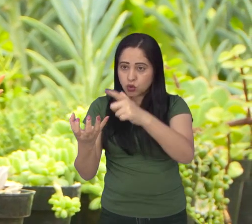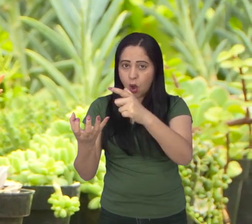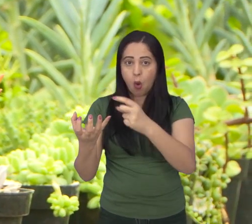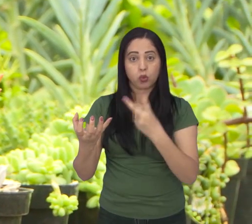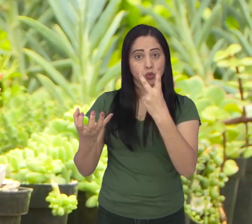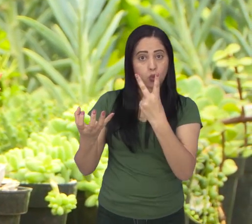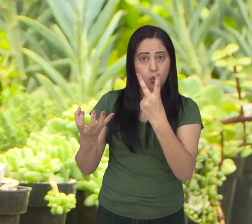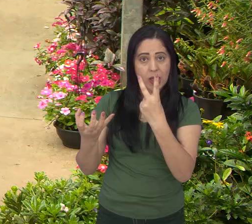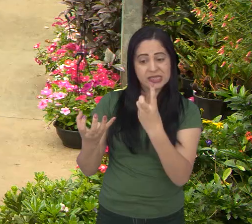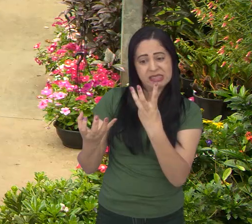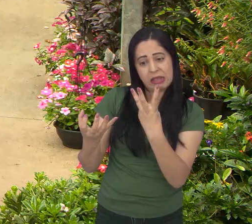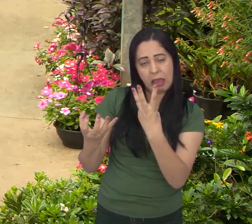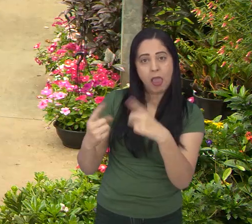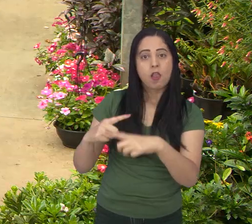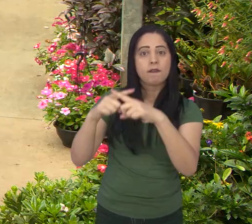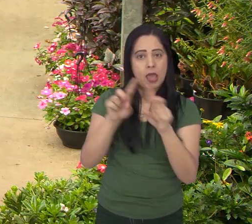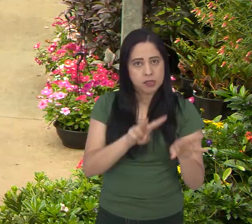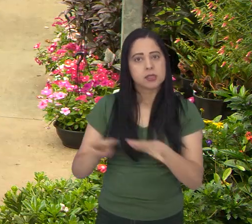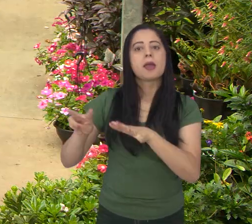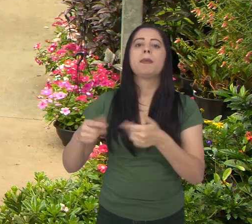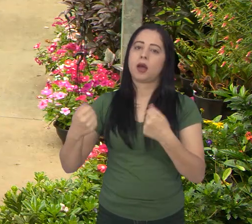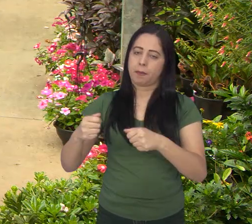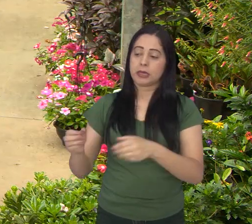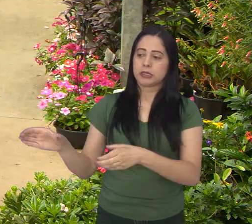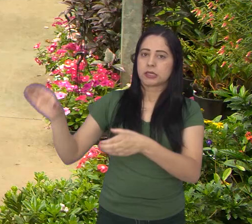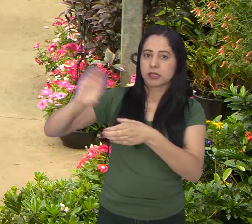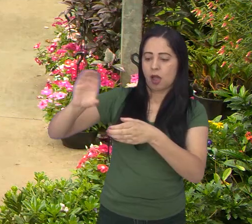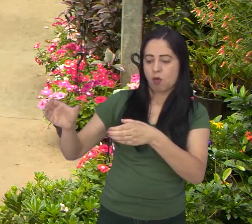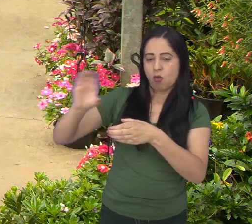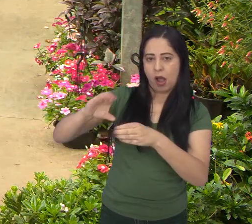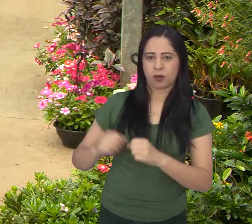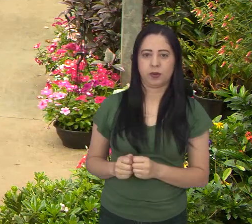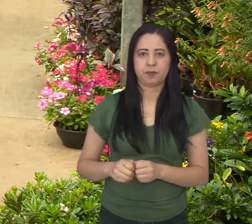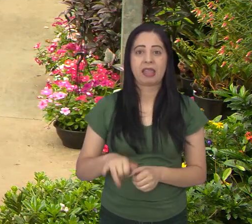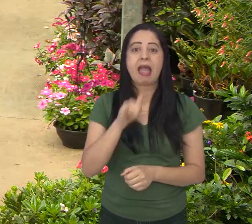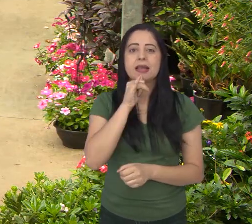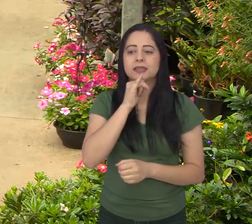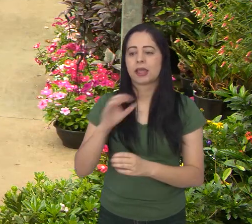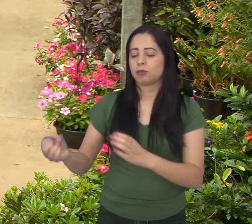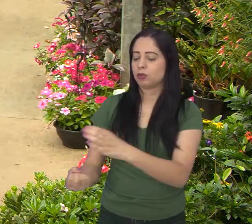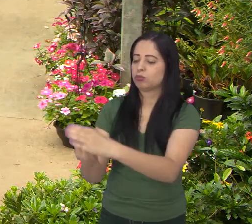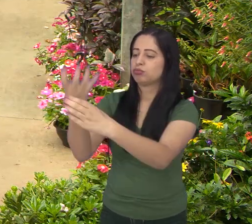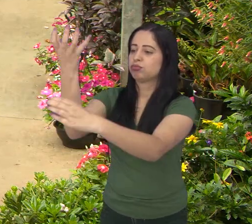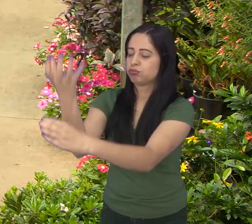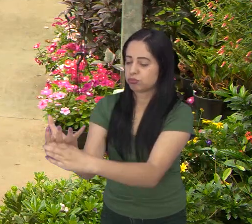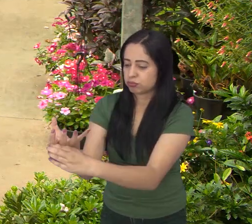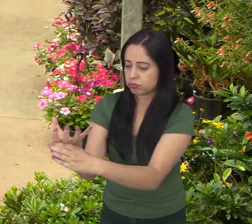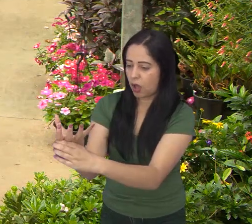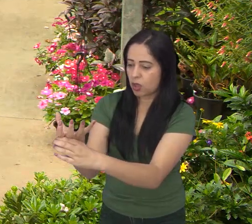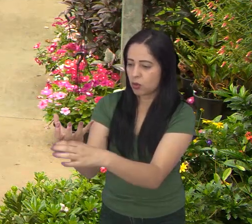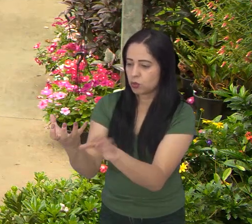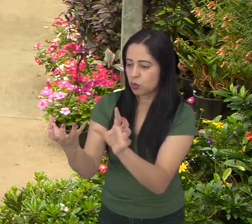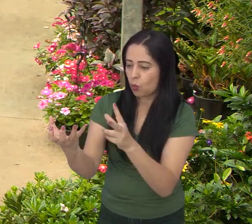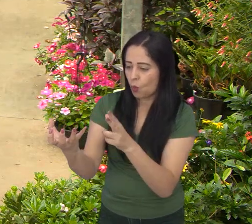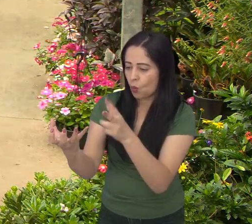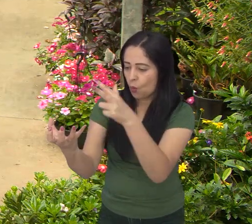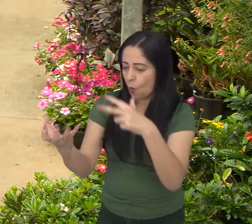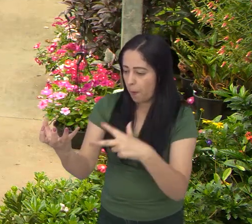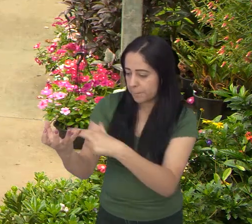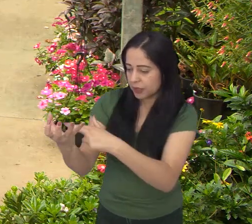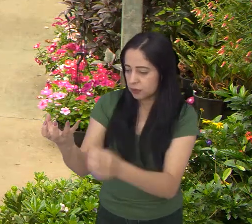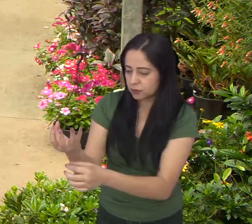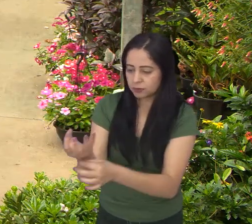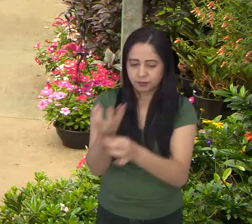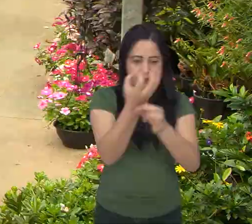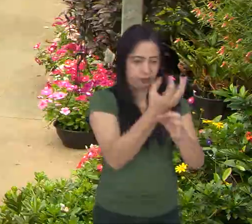semana, tá? No mínimo. Por quê? A partir do momento que eu tiro uma planta do ambiente natural, eu tenho que cuidar